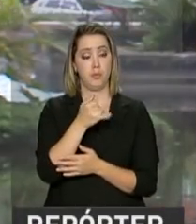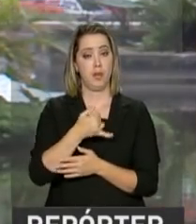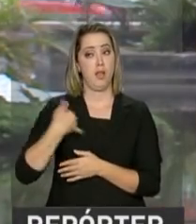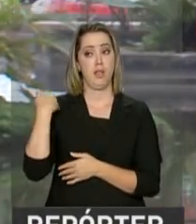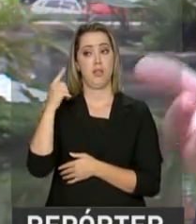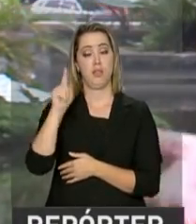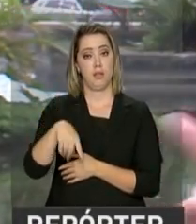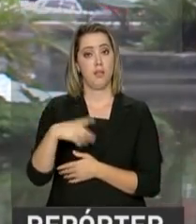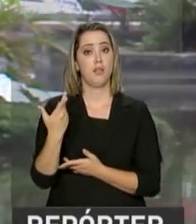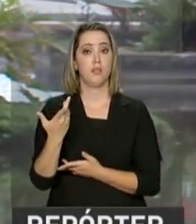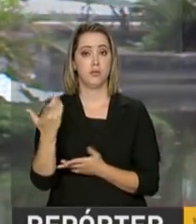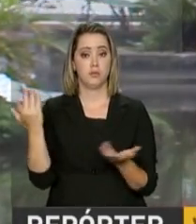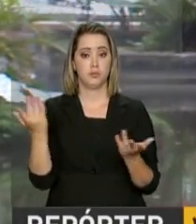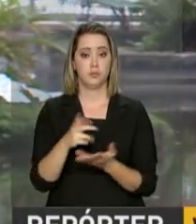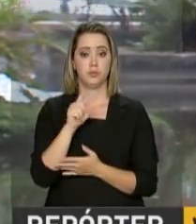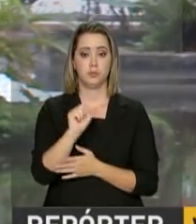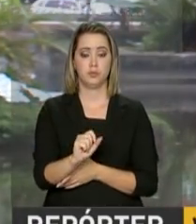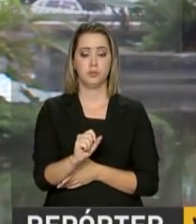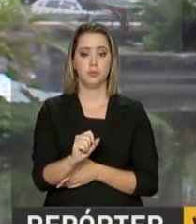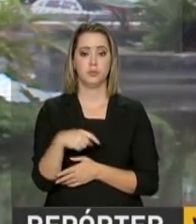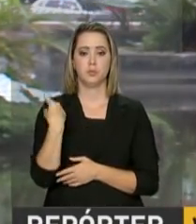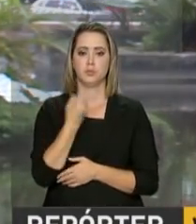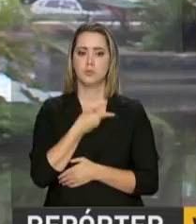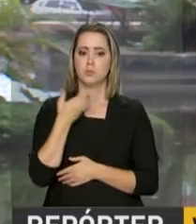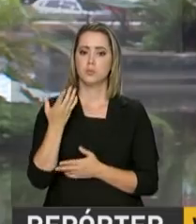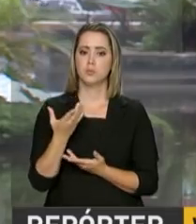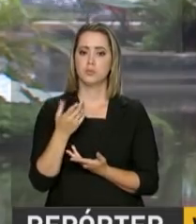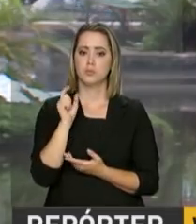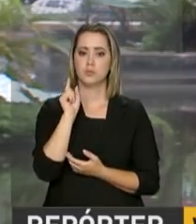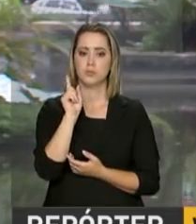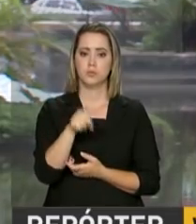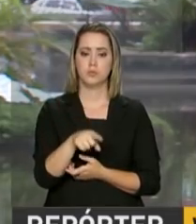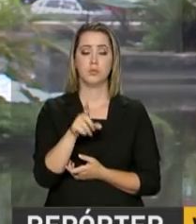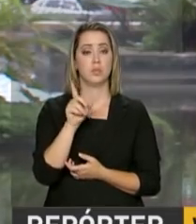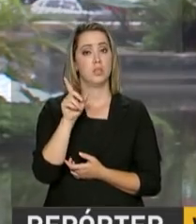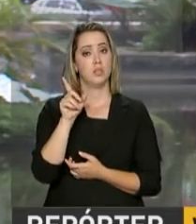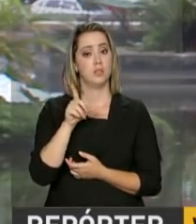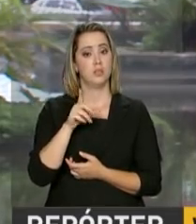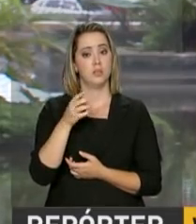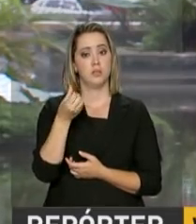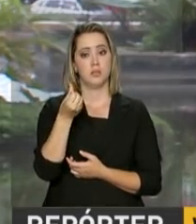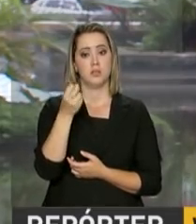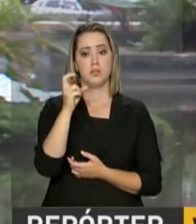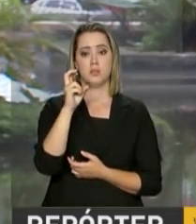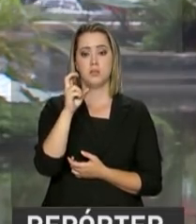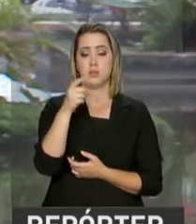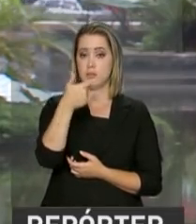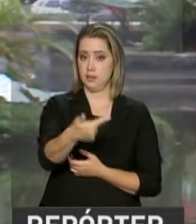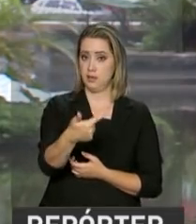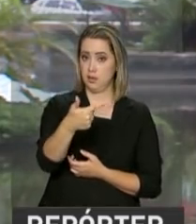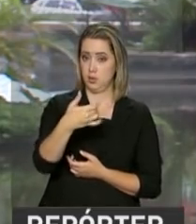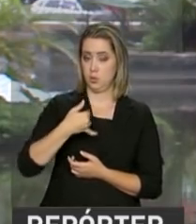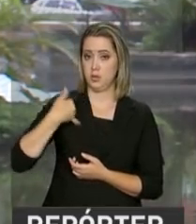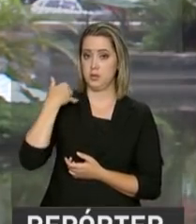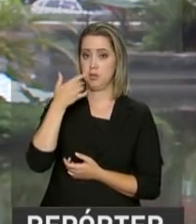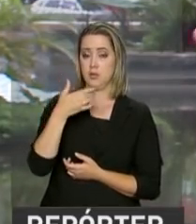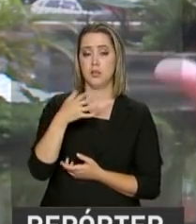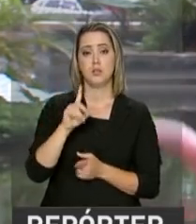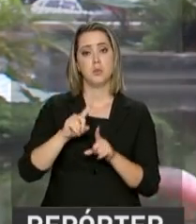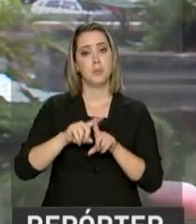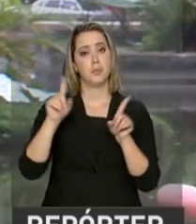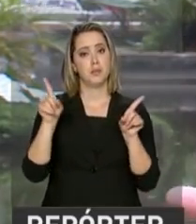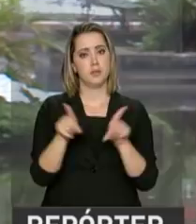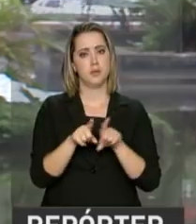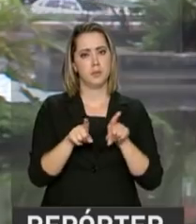aposentar dada tenra a idade da nossa telespectadora será de 62 anos de idade mas